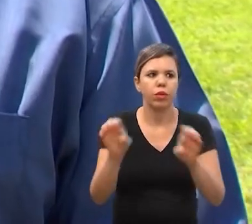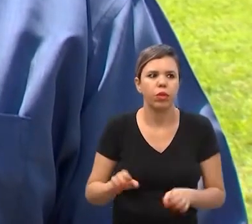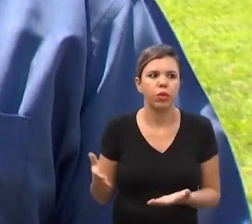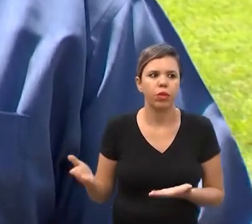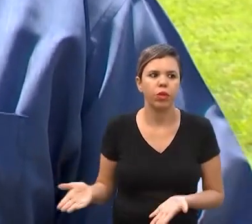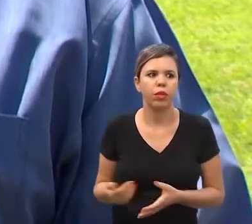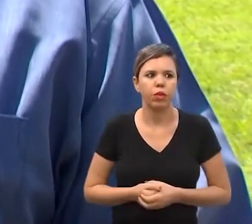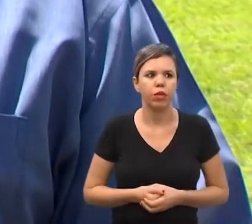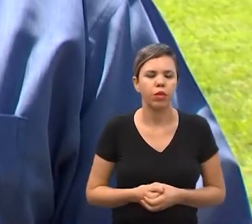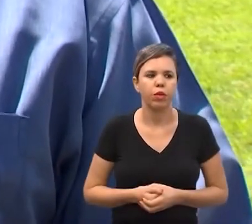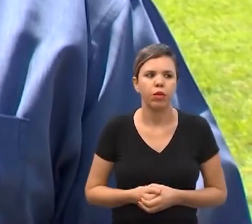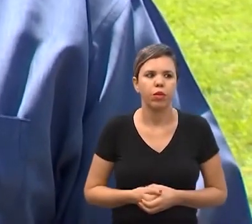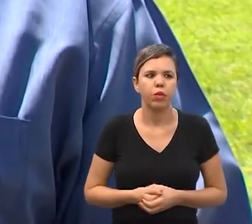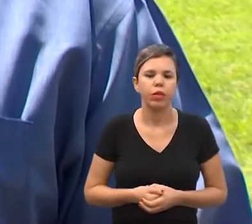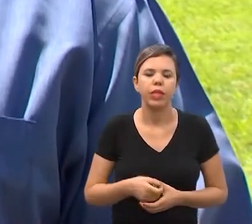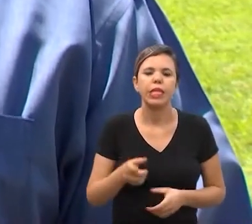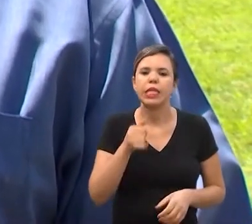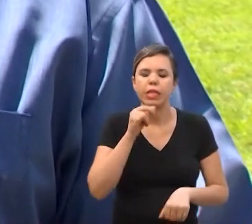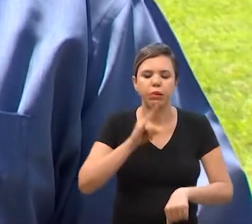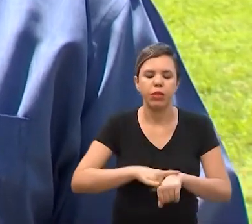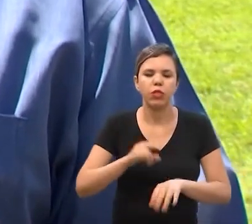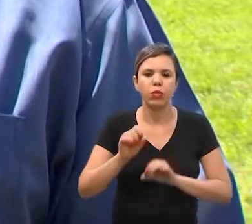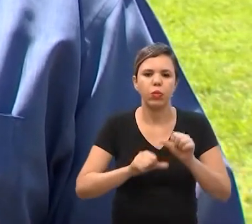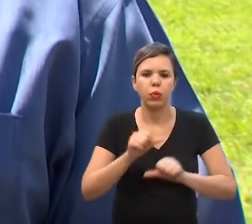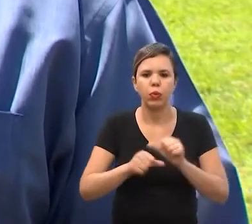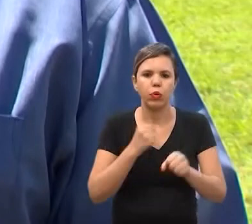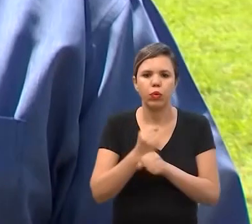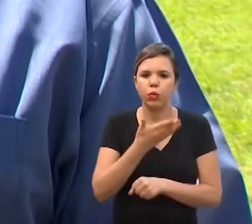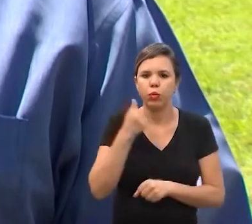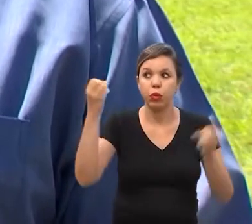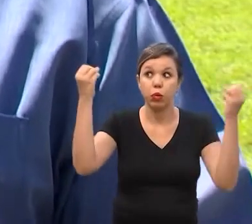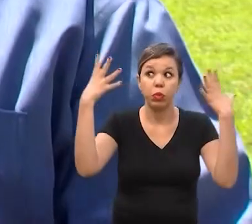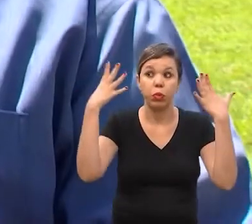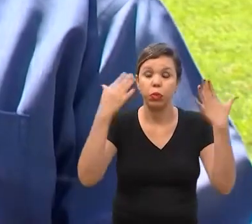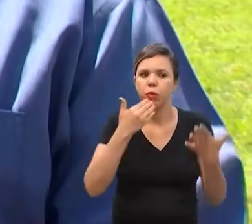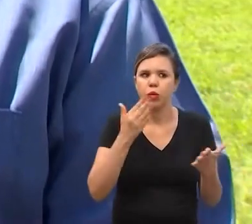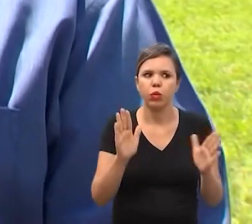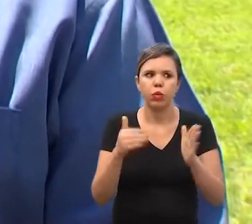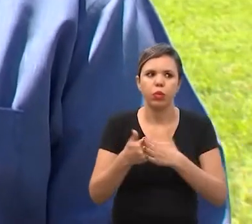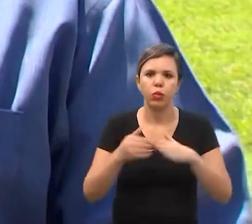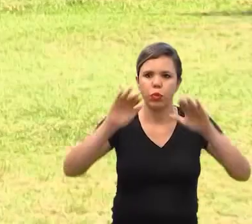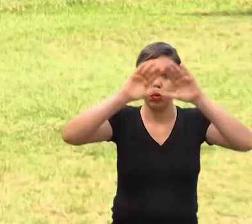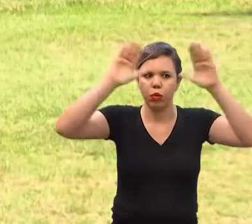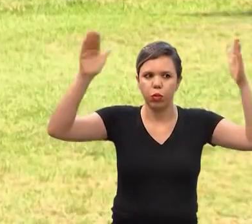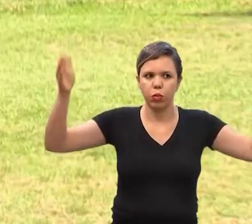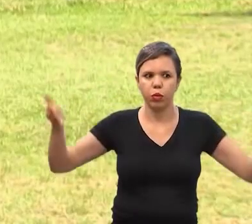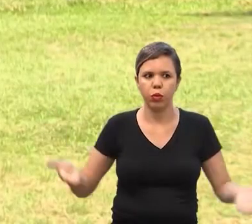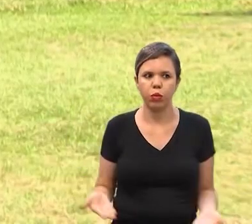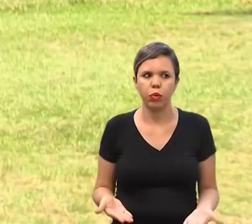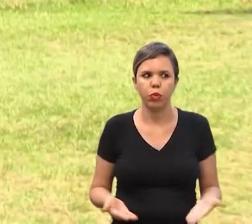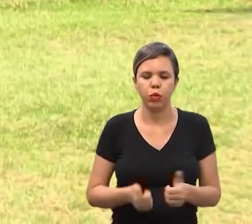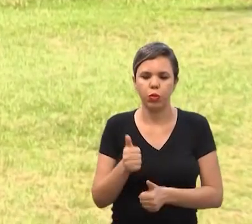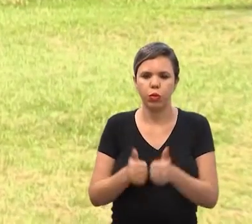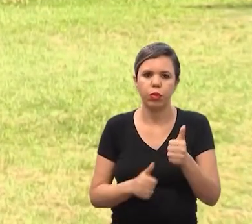aqui do vestiário vai ser reformada, melhorar a iluminação. Eles estão pedindo para fechar o alambrado aqui, onde